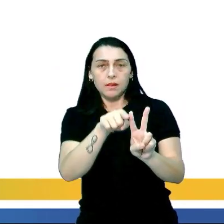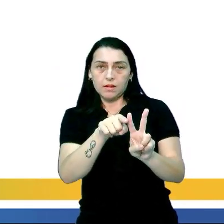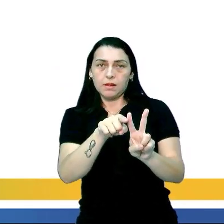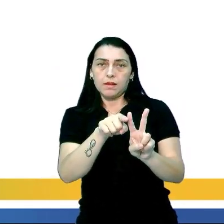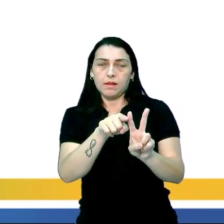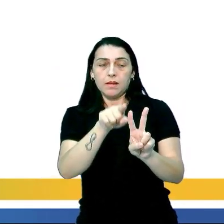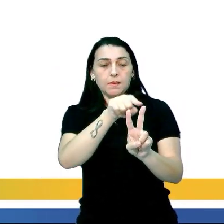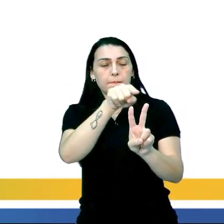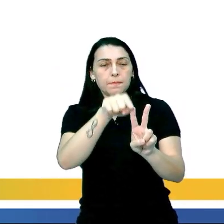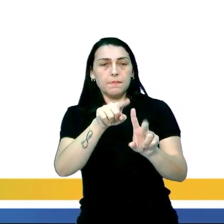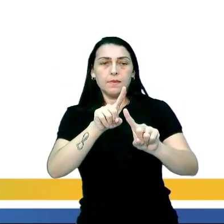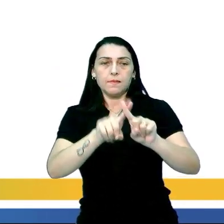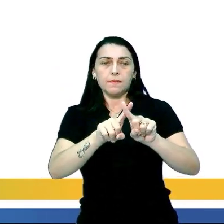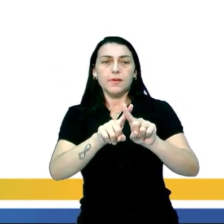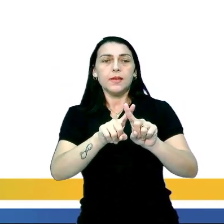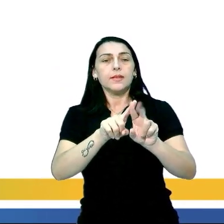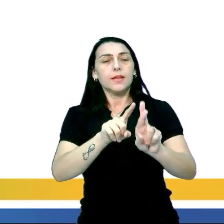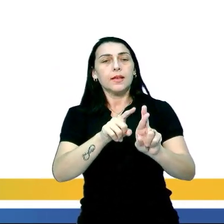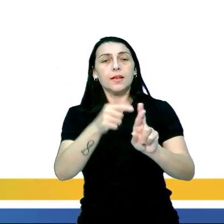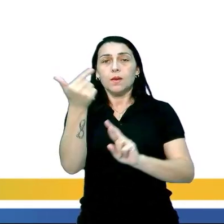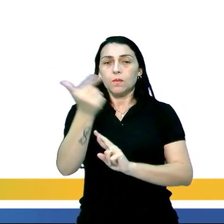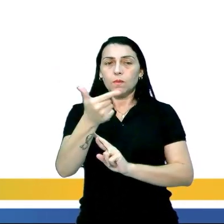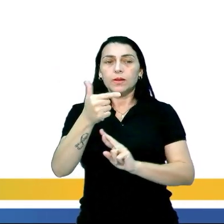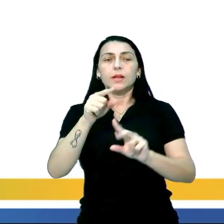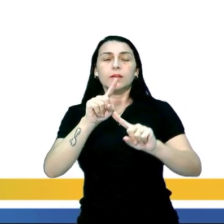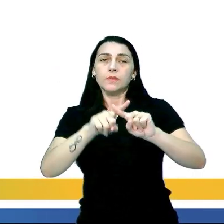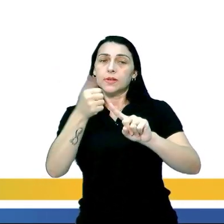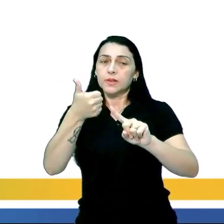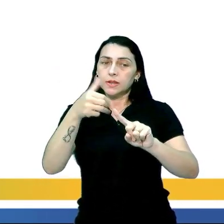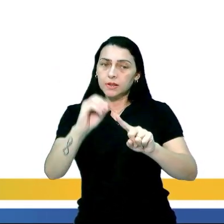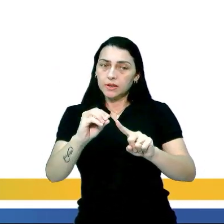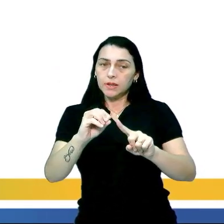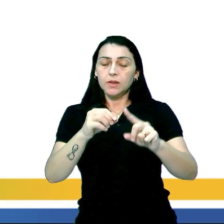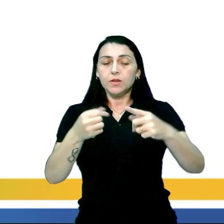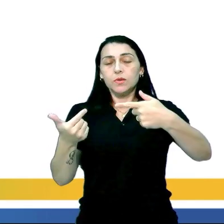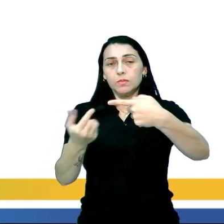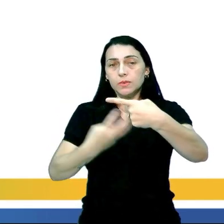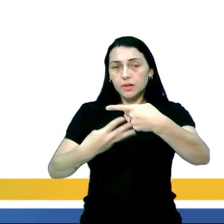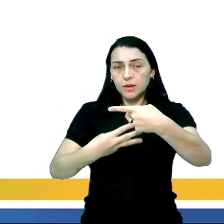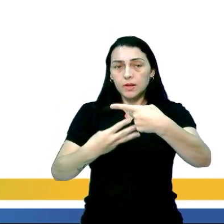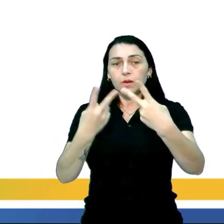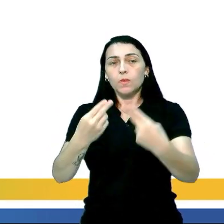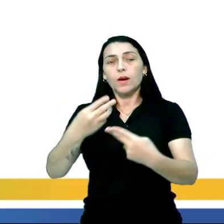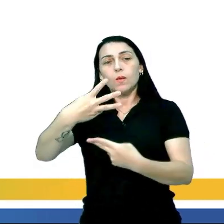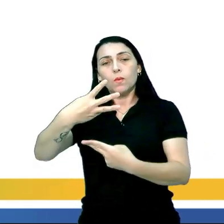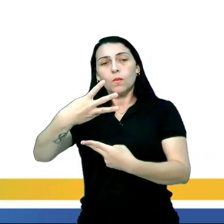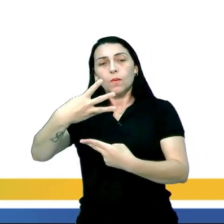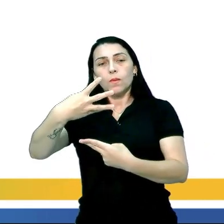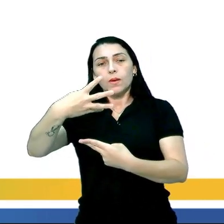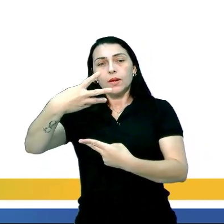que π vezes r² vezes 10 sobre 3 é igual a